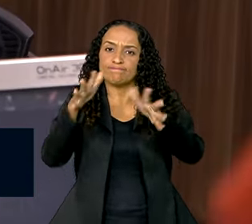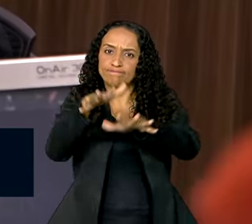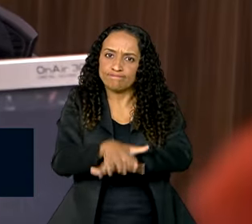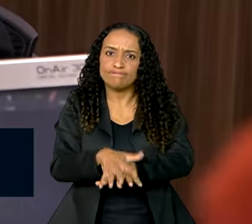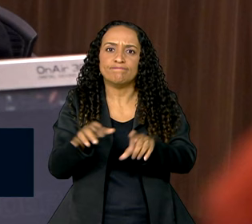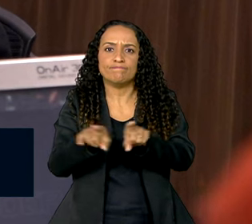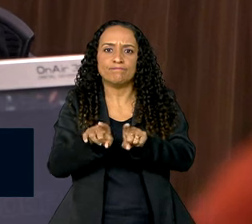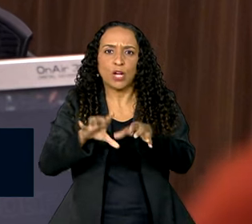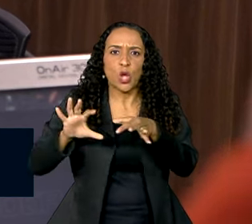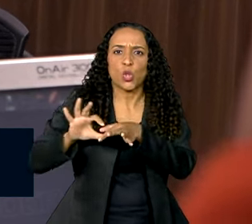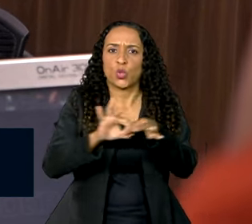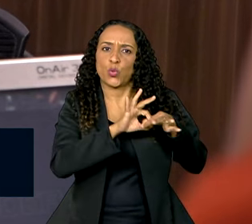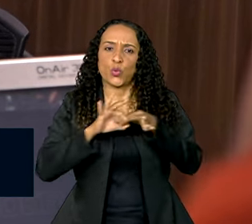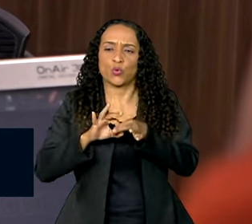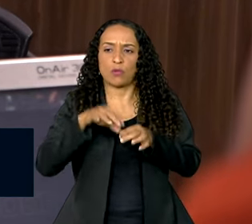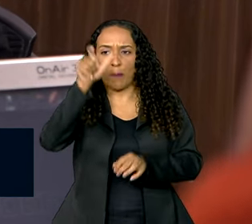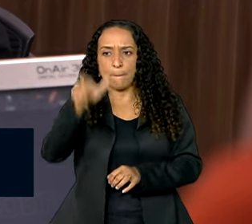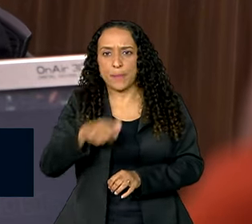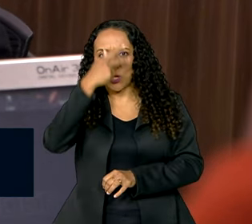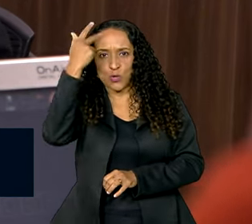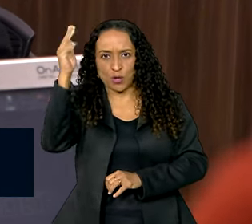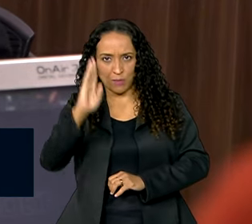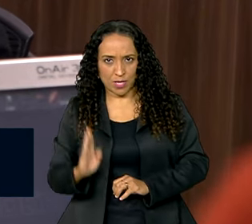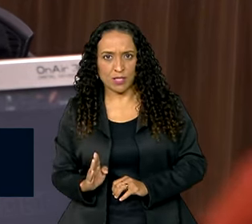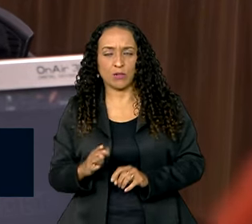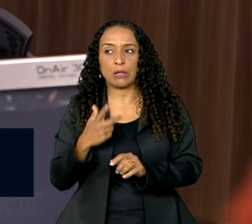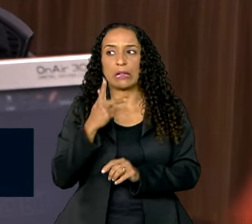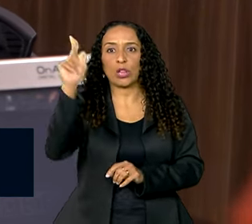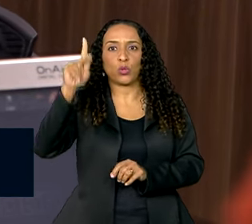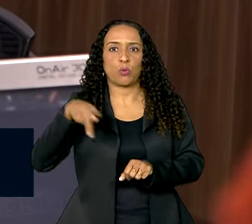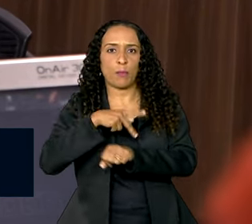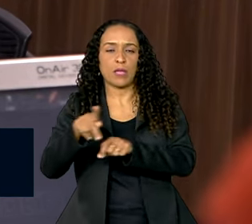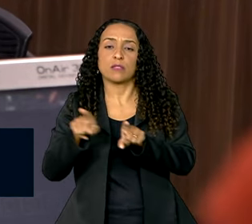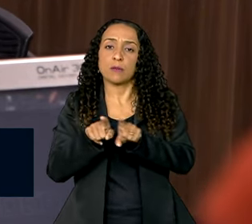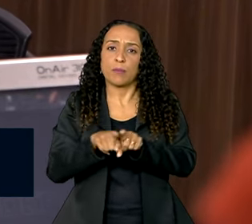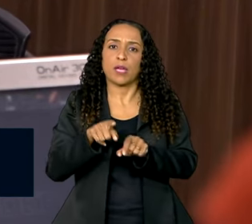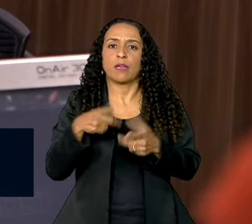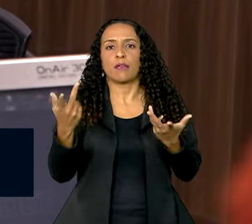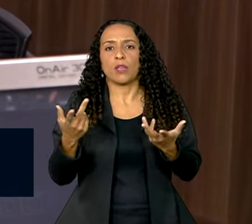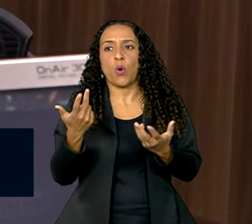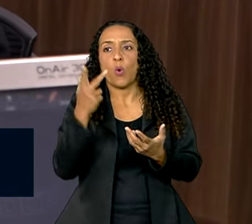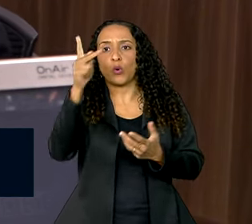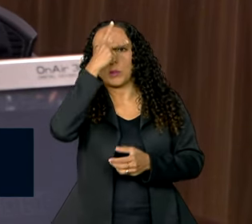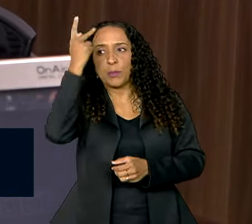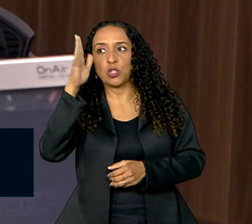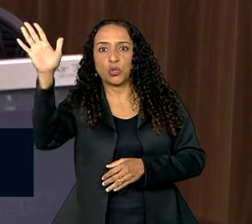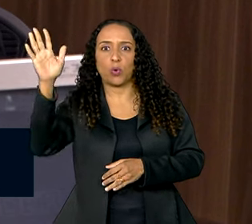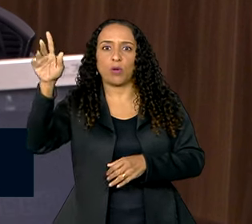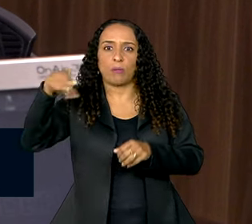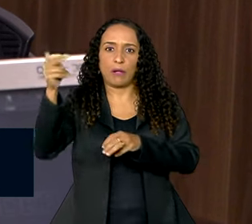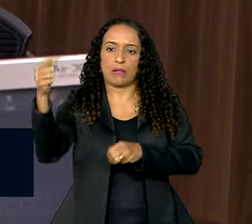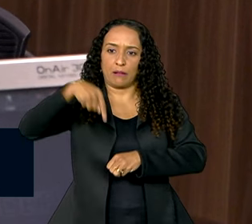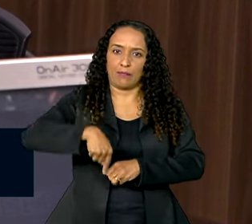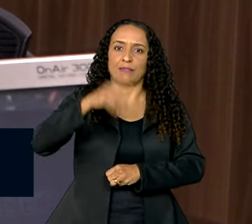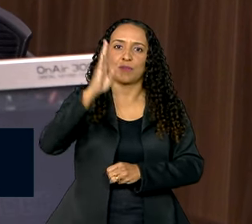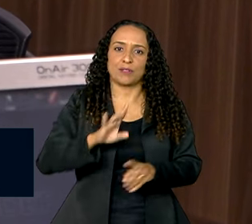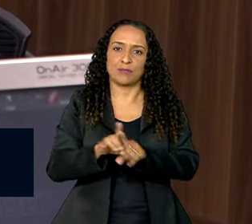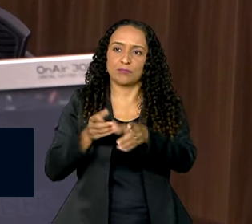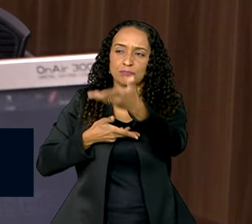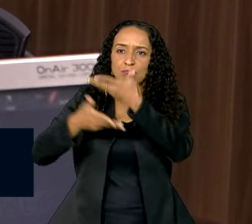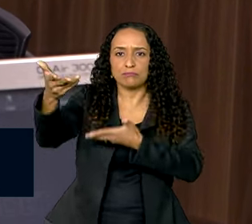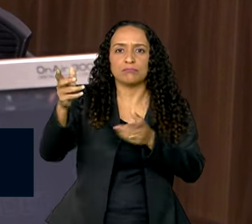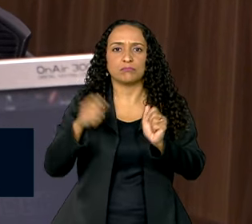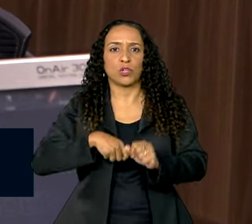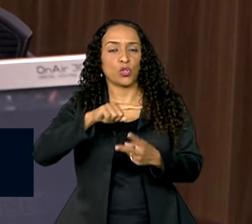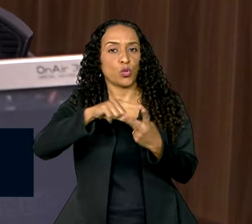integração, né, tanto do cidadão brasileiro que está em outro país, quanto também daquele cidadão que está aqui no Brasil, imigrante. E a gente pode